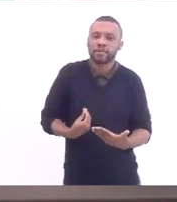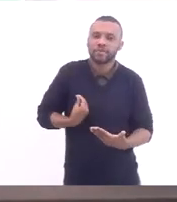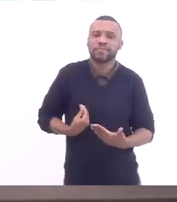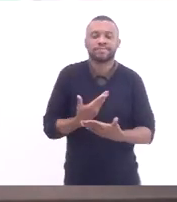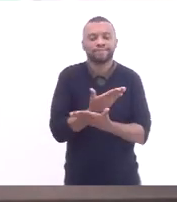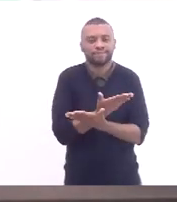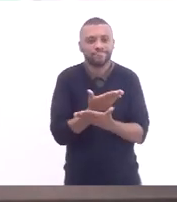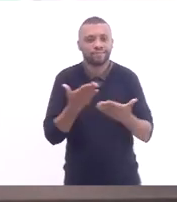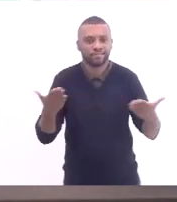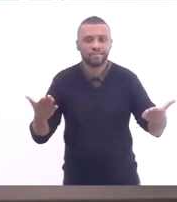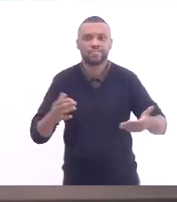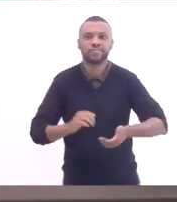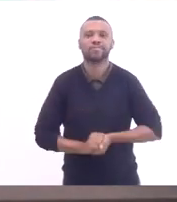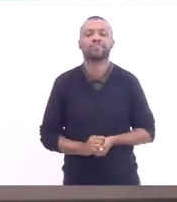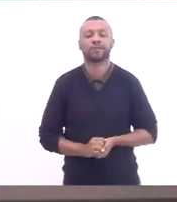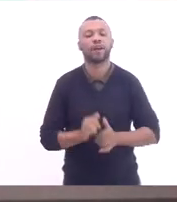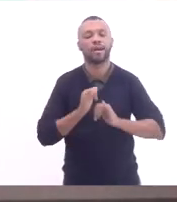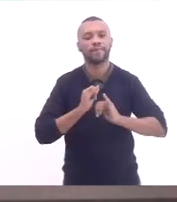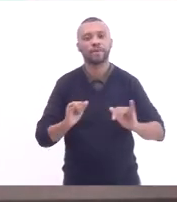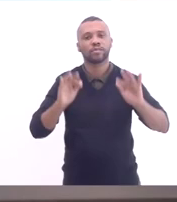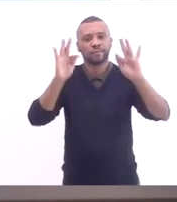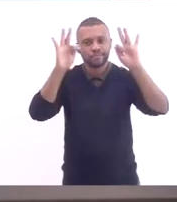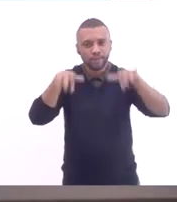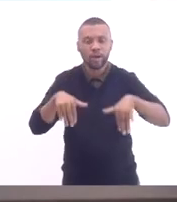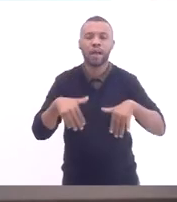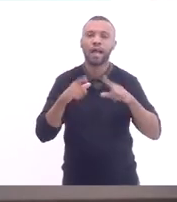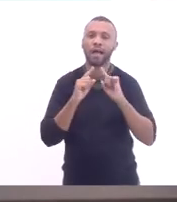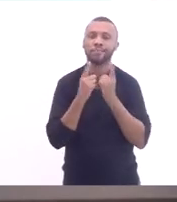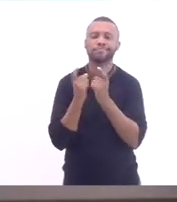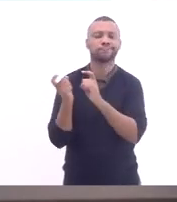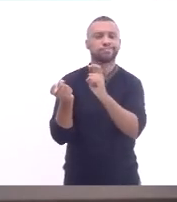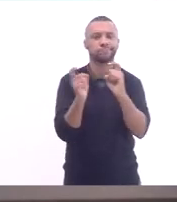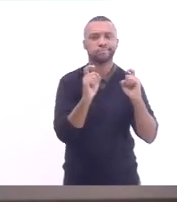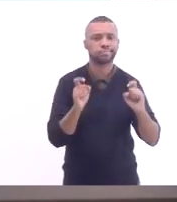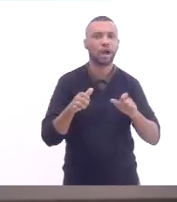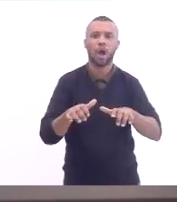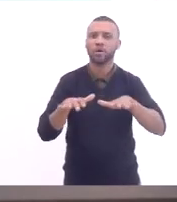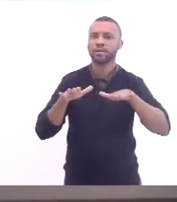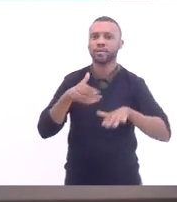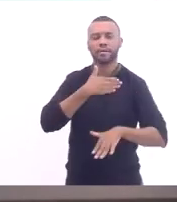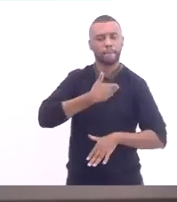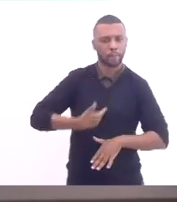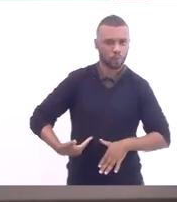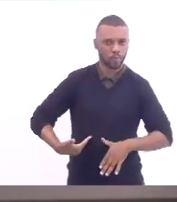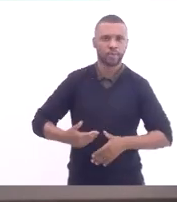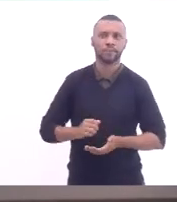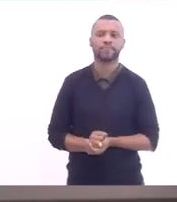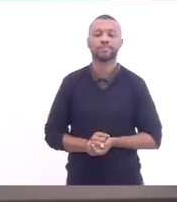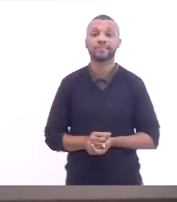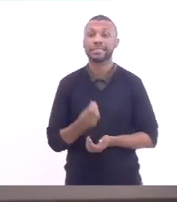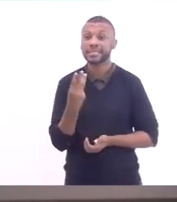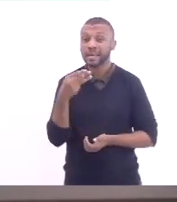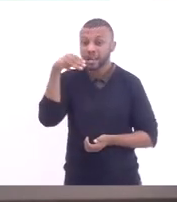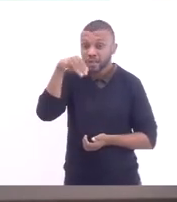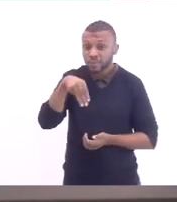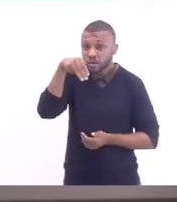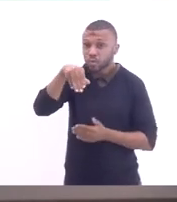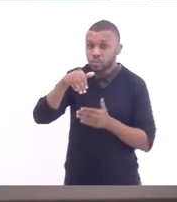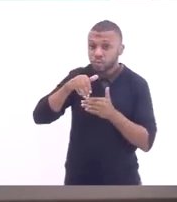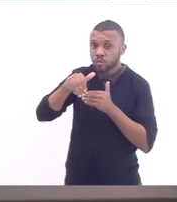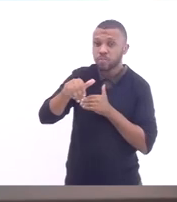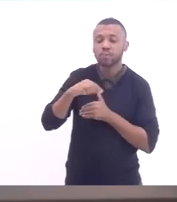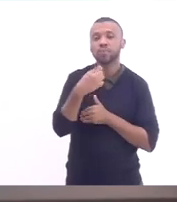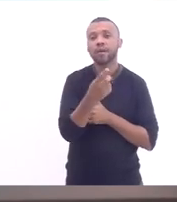todos e todos, dou por encerrada a presente audiência pública. Em 3 minutos,